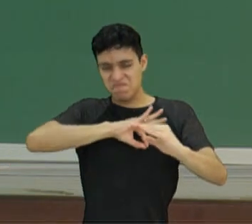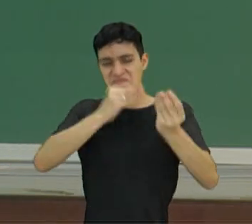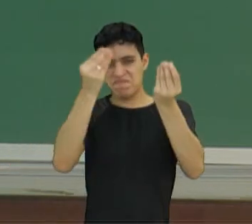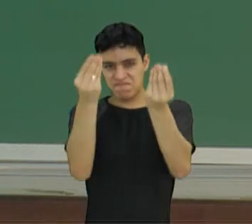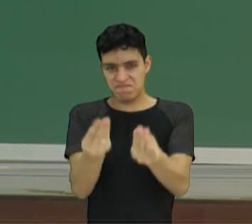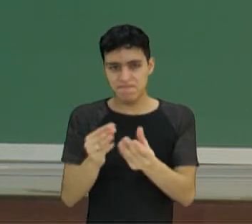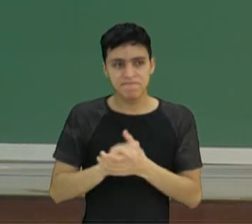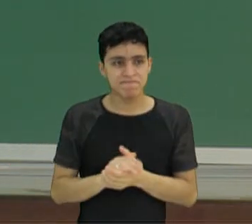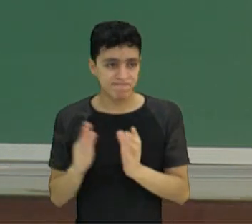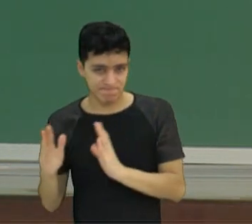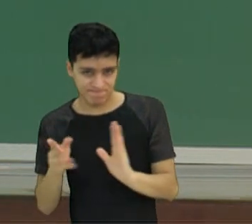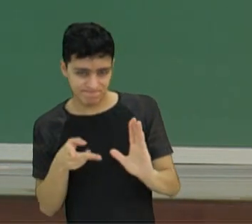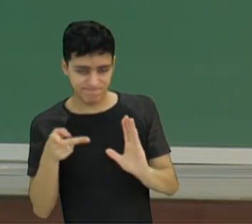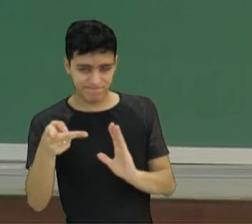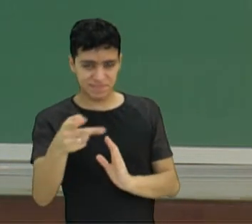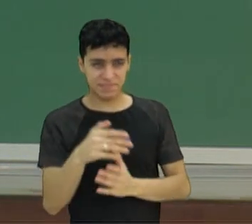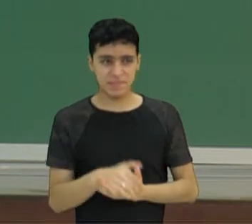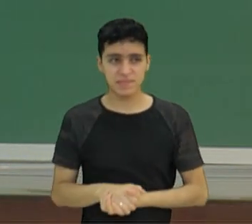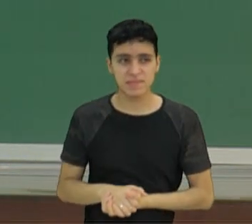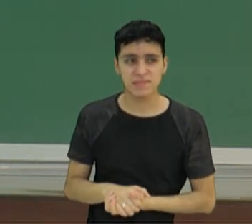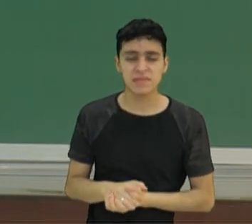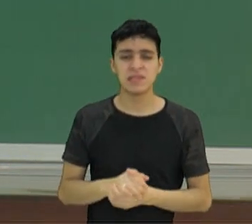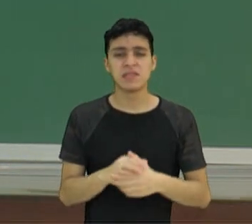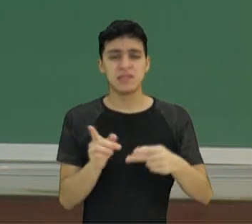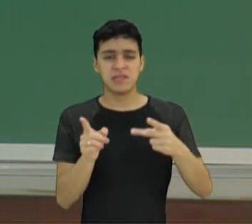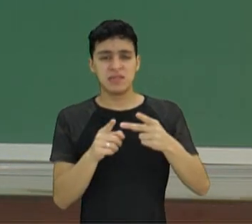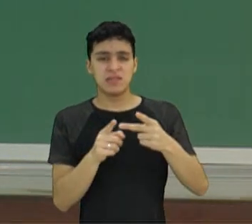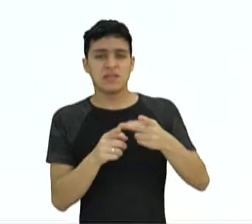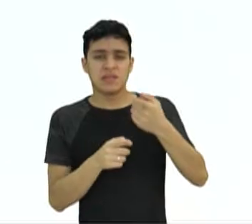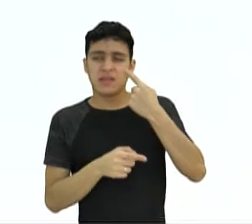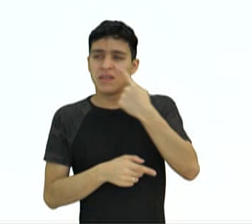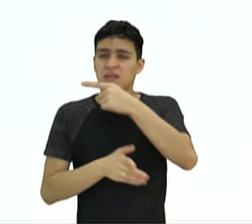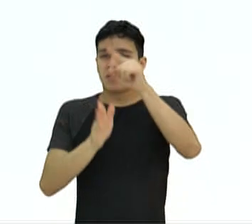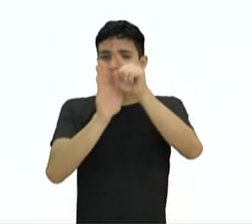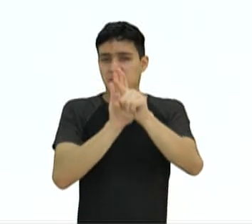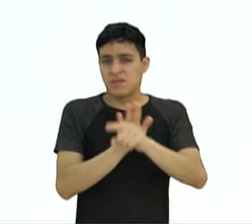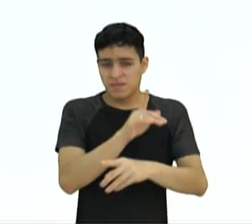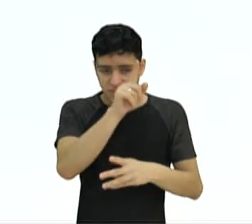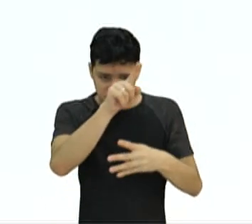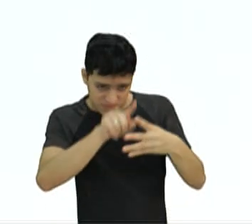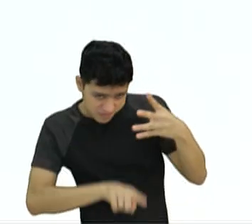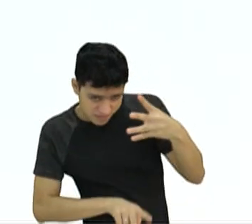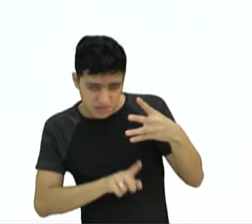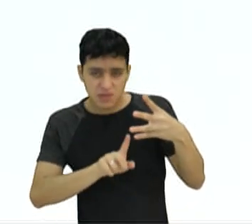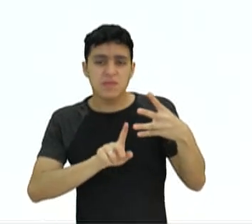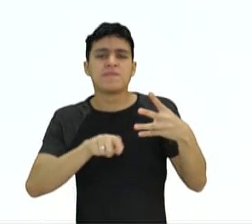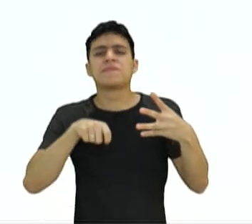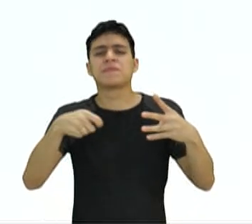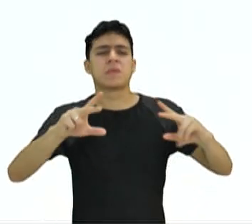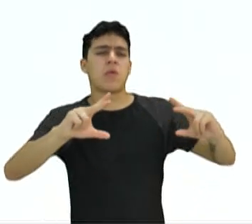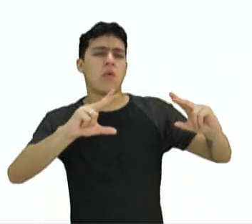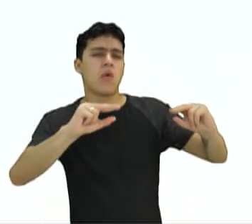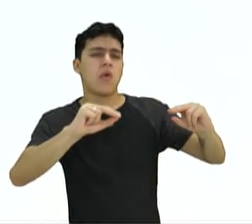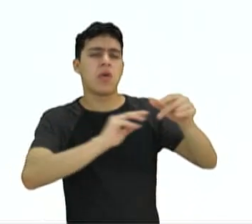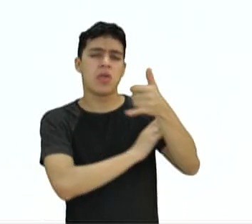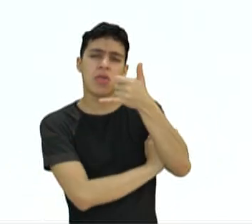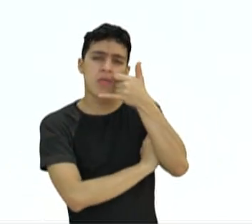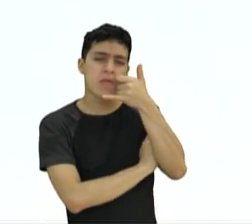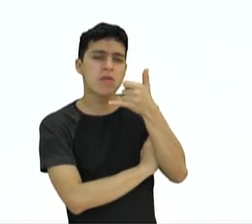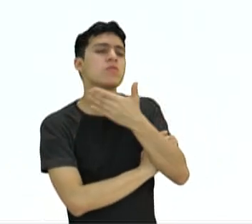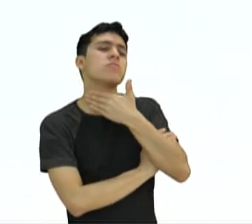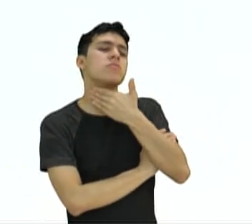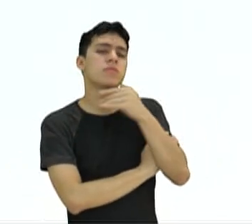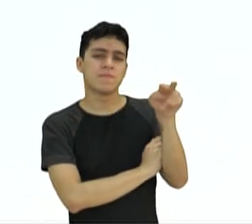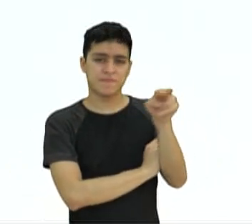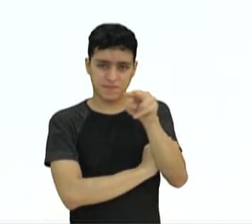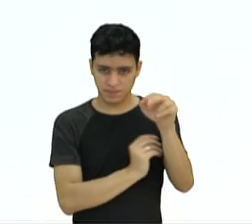seguir. Number two, answer the questions. Quatro perguntas sobre a conversa deles. Vocês já